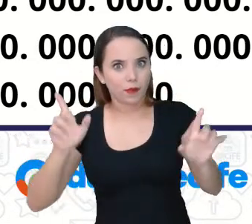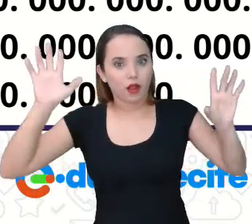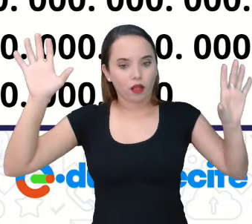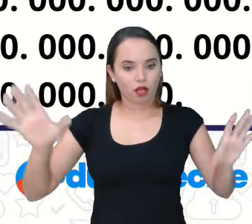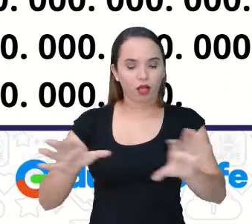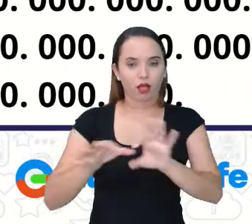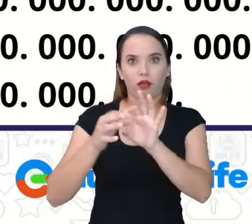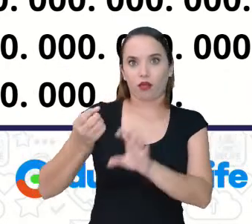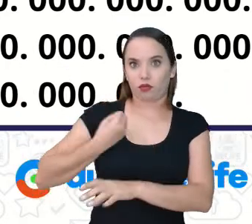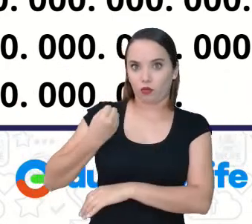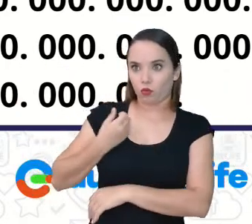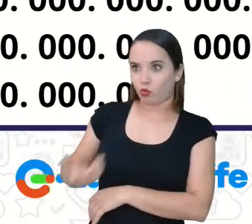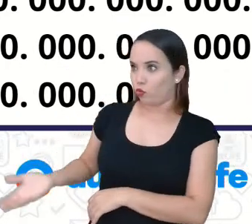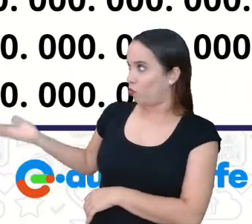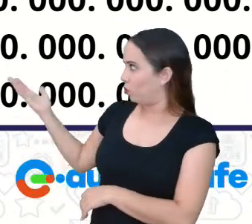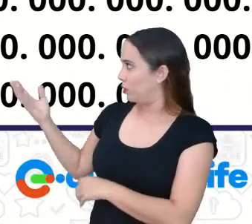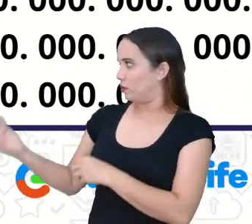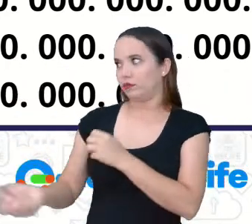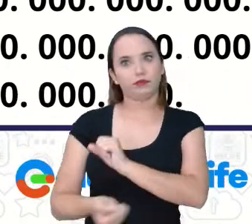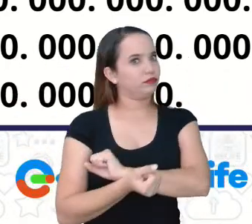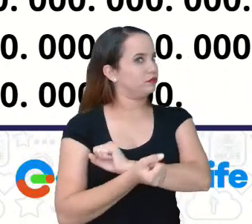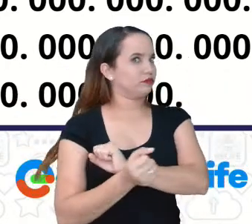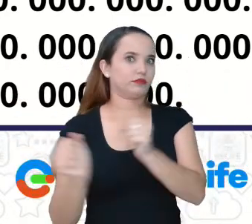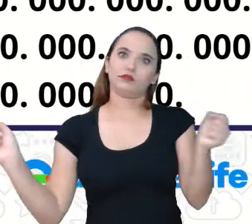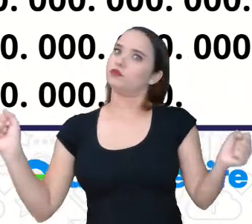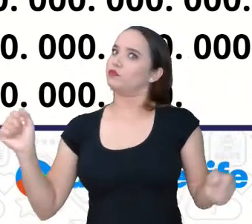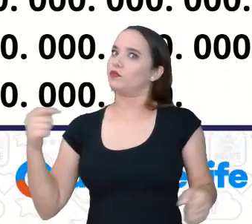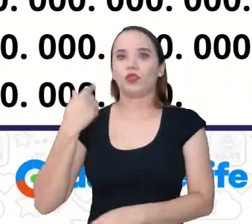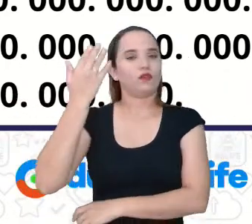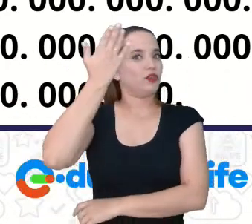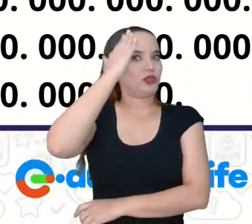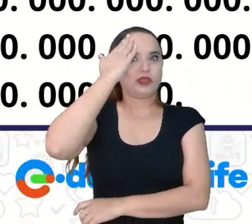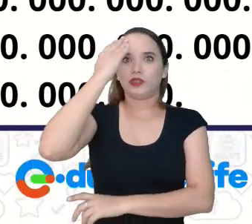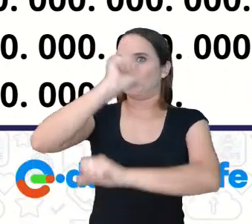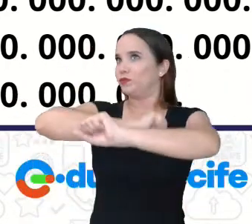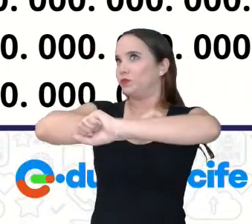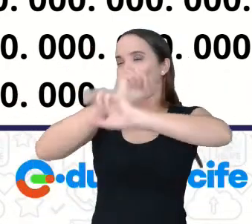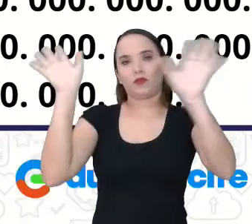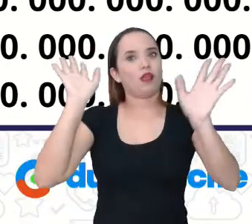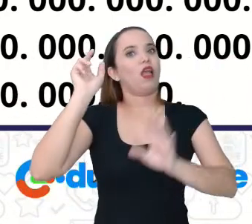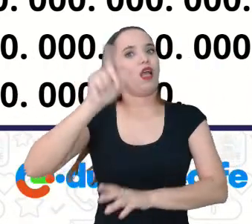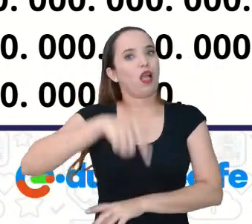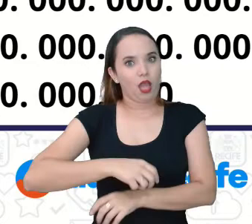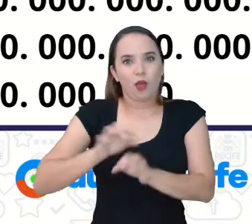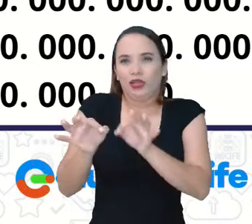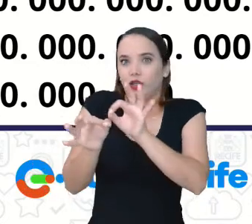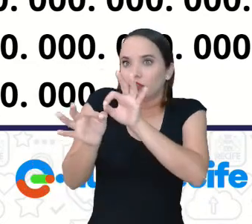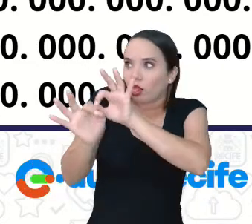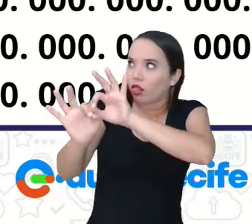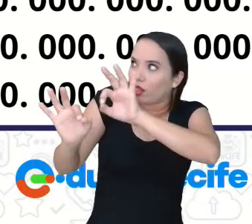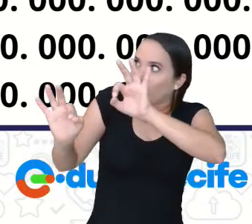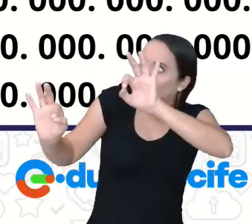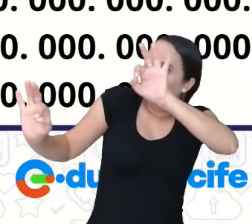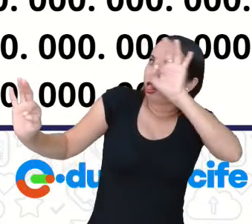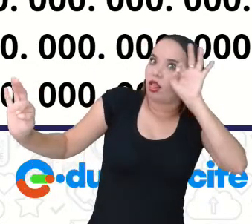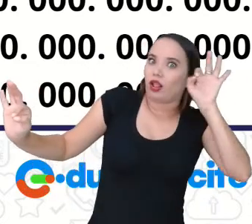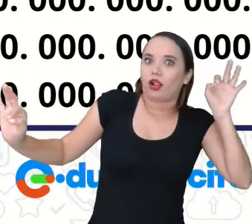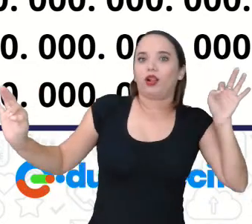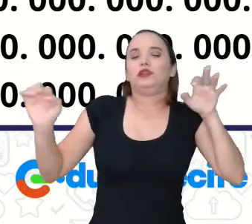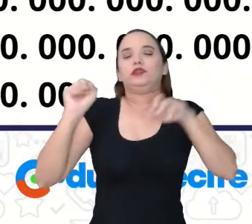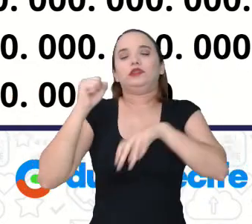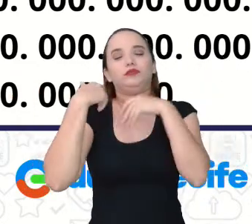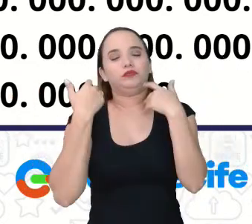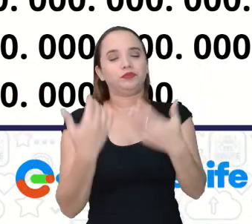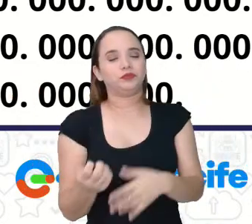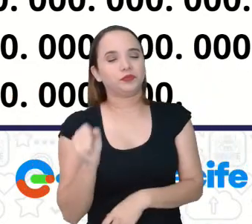aí, não tem como a gente ter um entendimento, né, porque é um número muito, muito grande. Então, se você